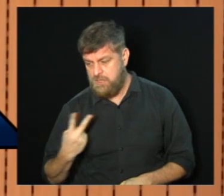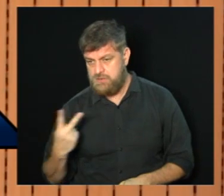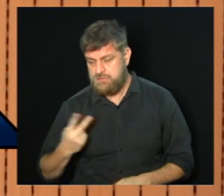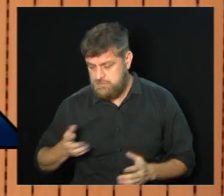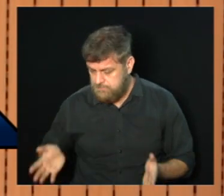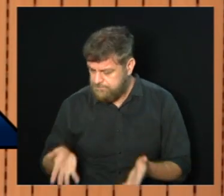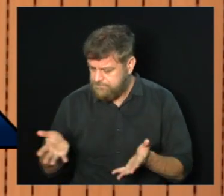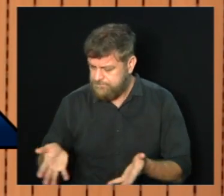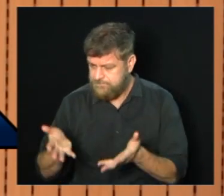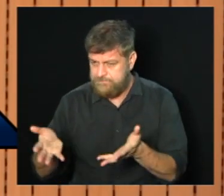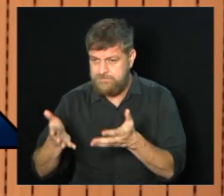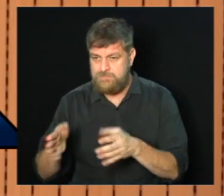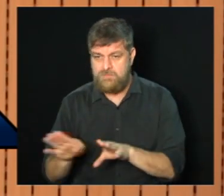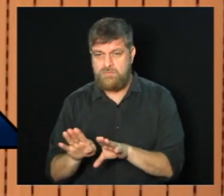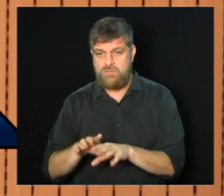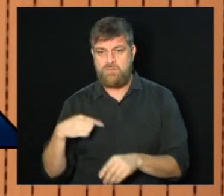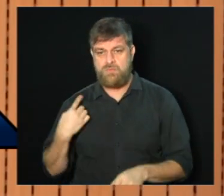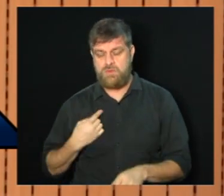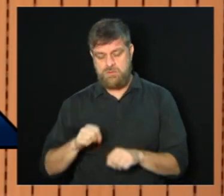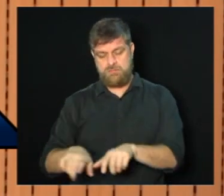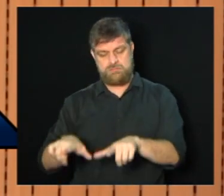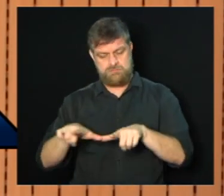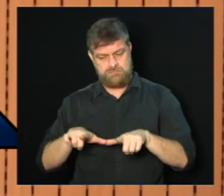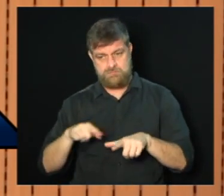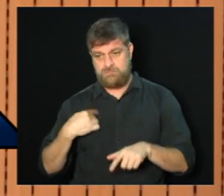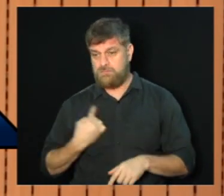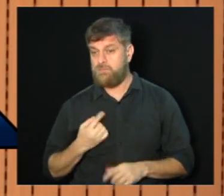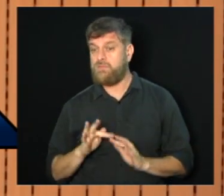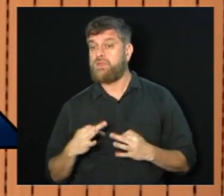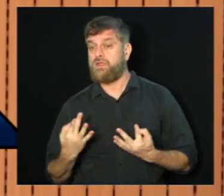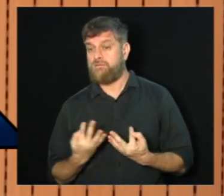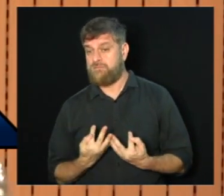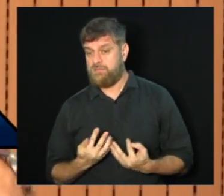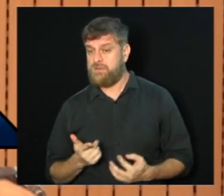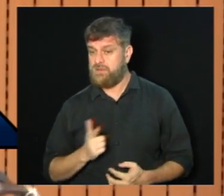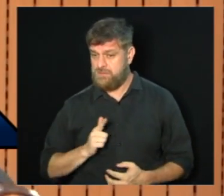isso fez parte da formação da minha família.